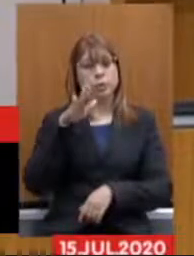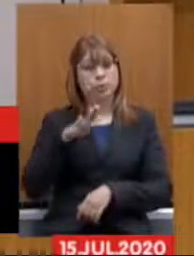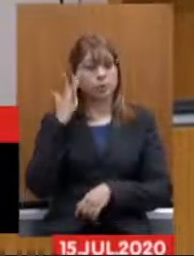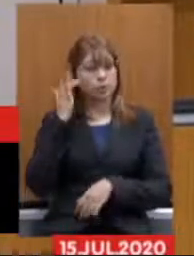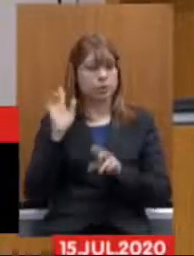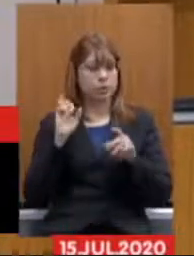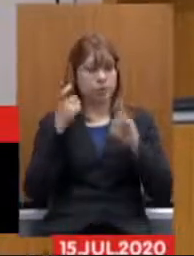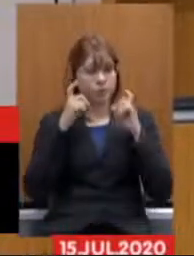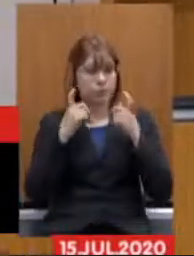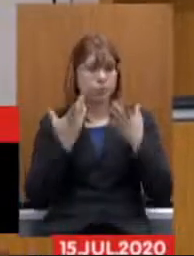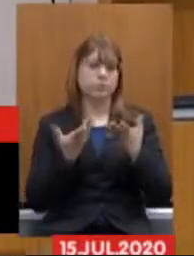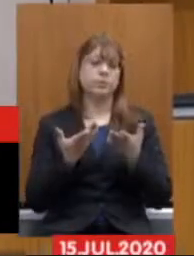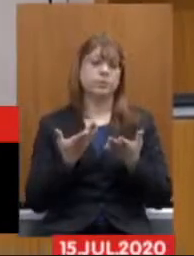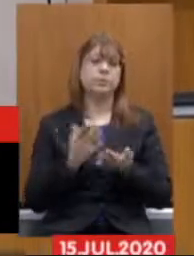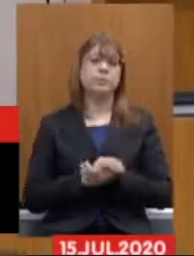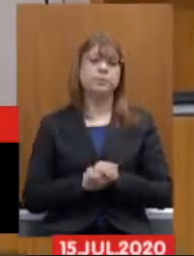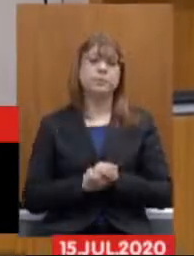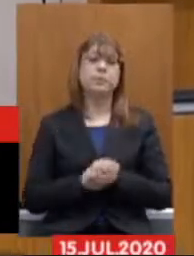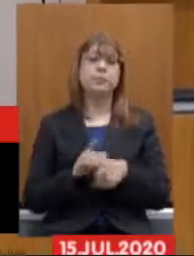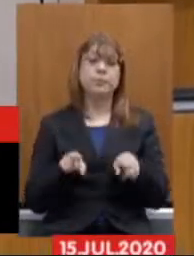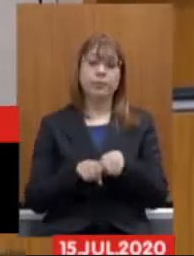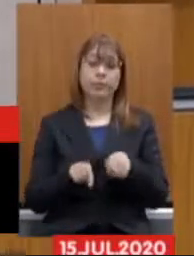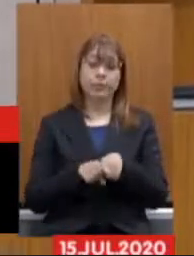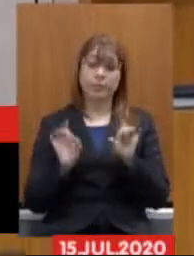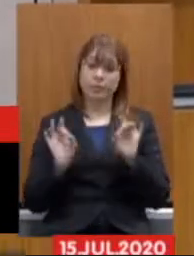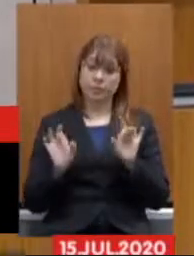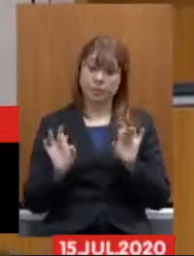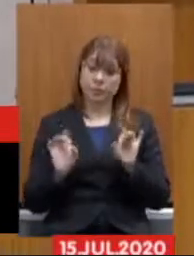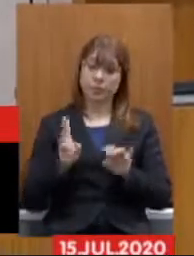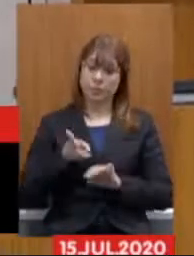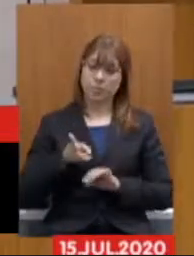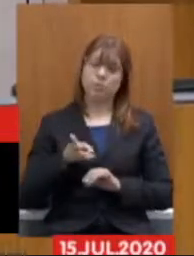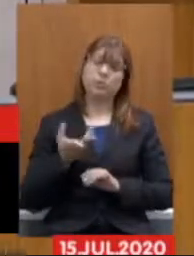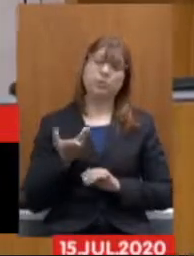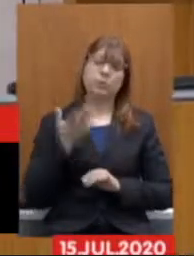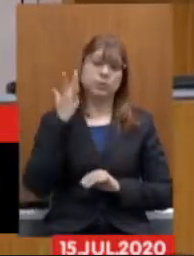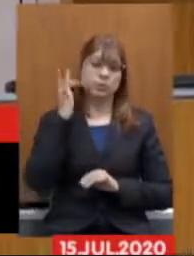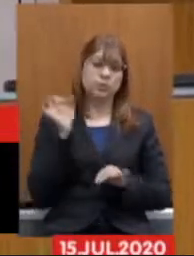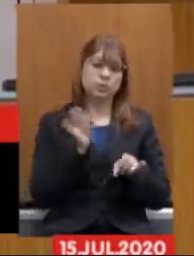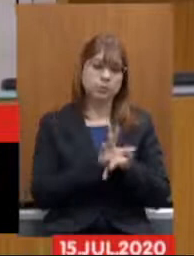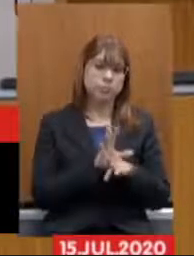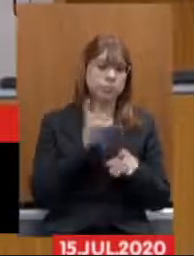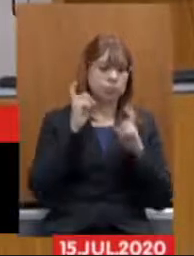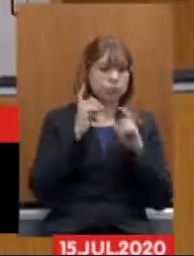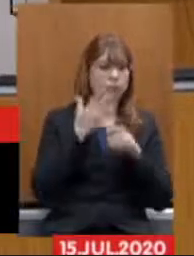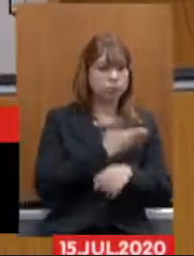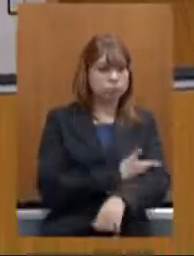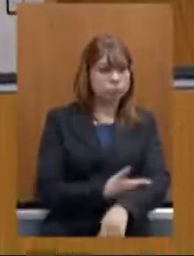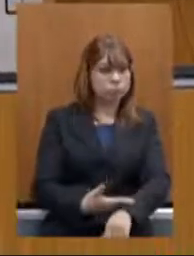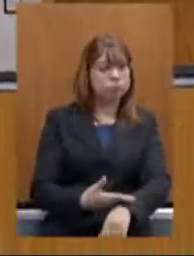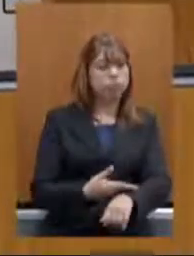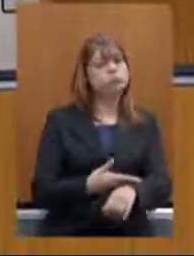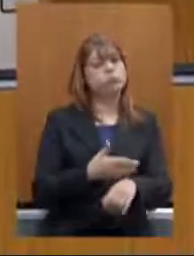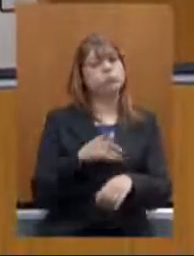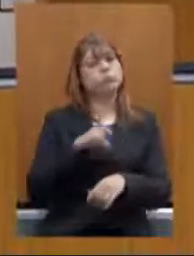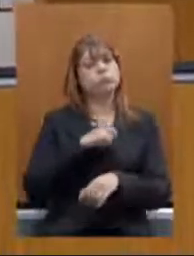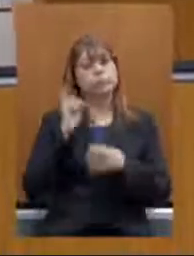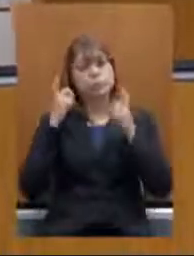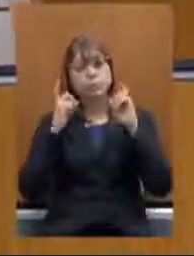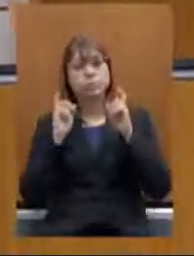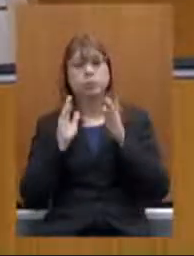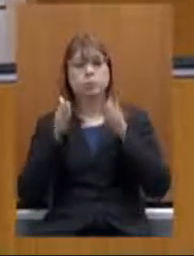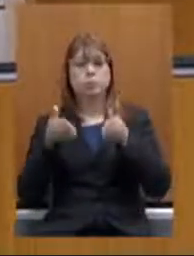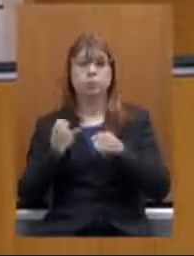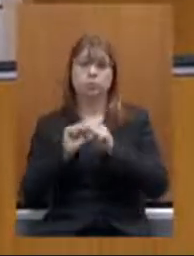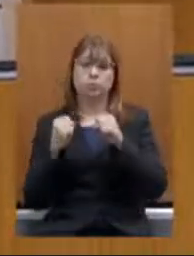ordem do dia ser publicada e para especial na mesma data logo após a realização da reunião ordinária destinada a